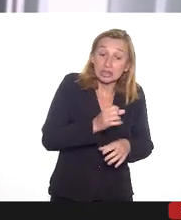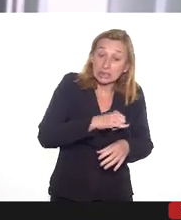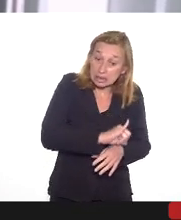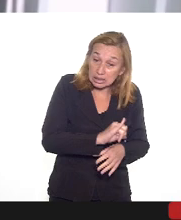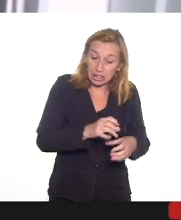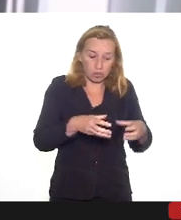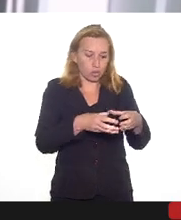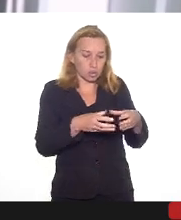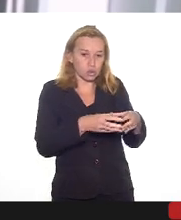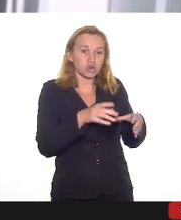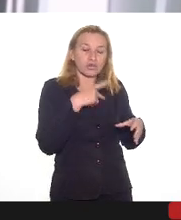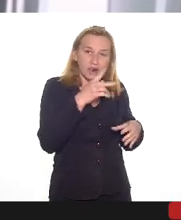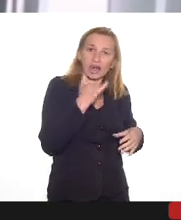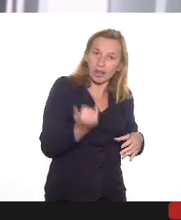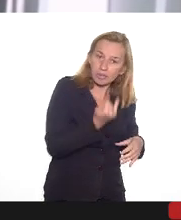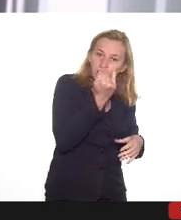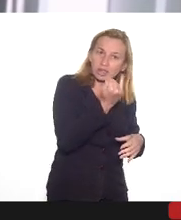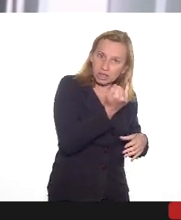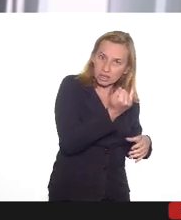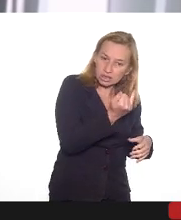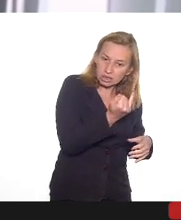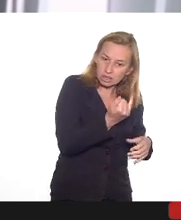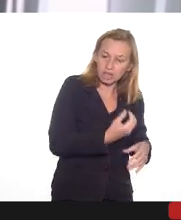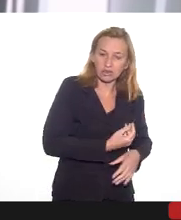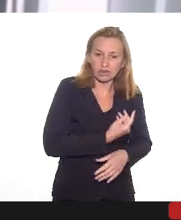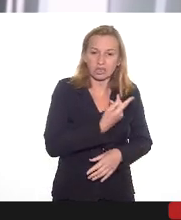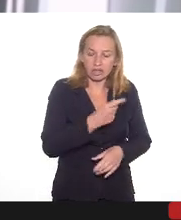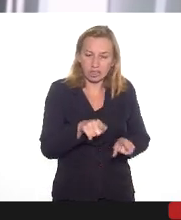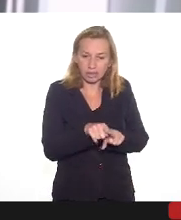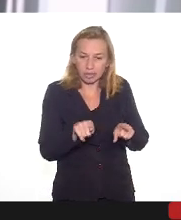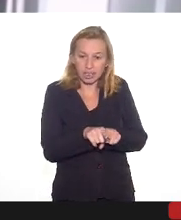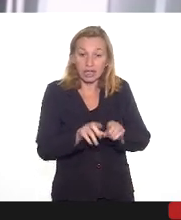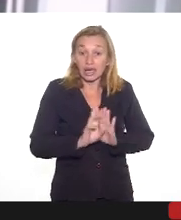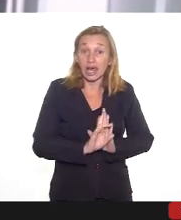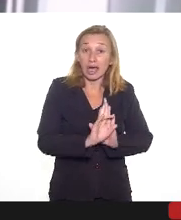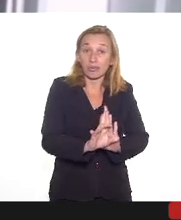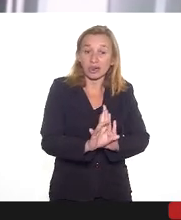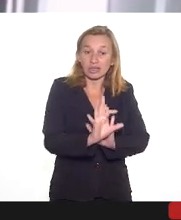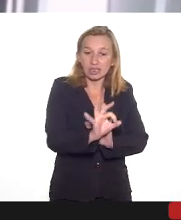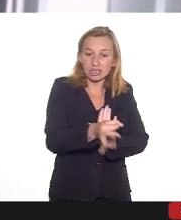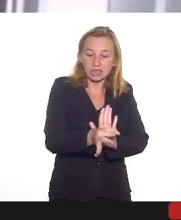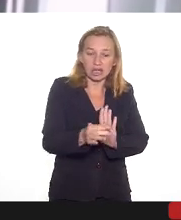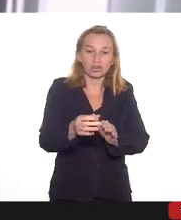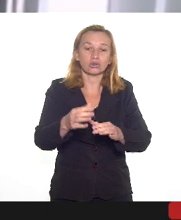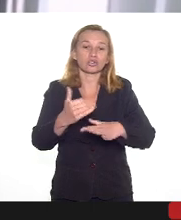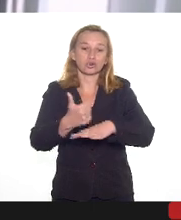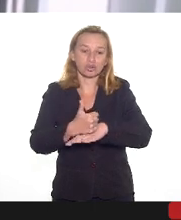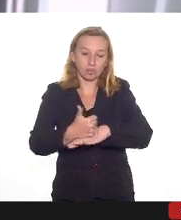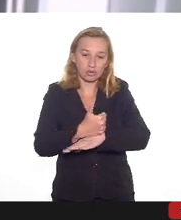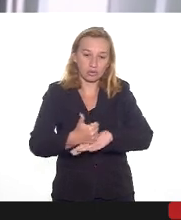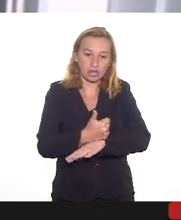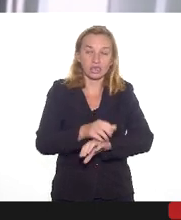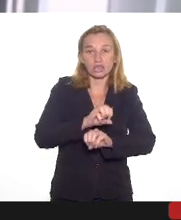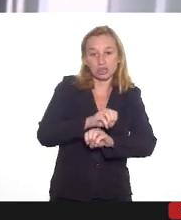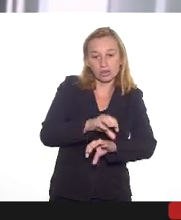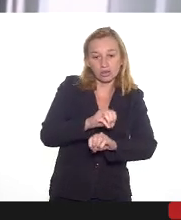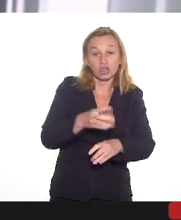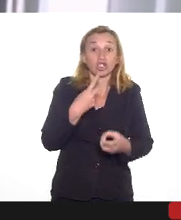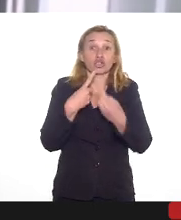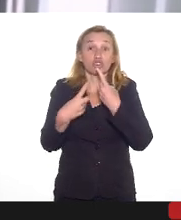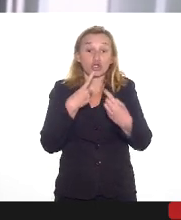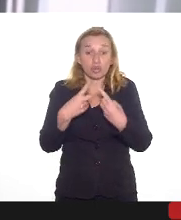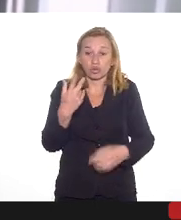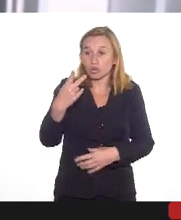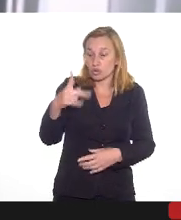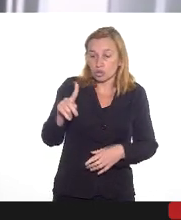era uma importante participação, porque é perfeitamente legítimo que a representação dos profissionais de educação elenquem e discutam as